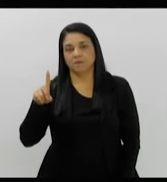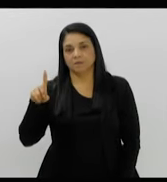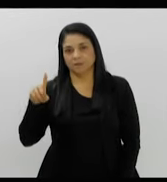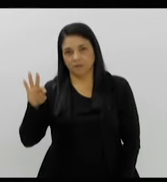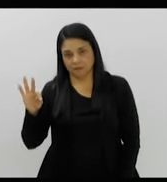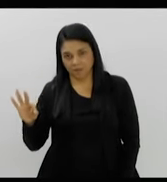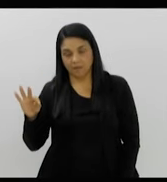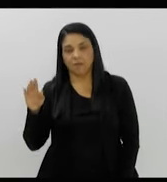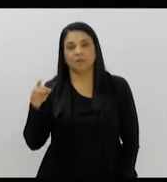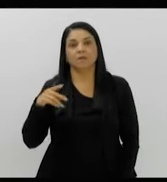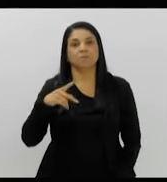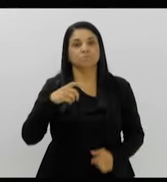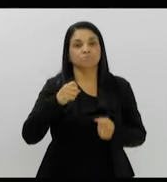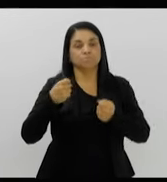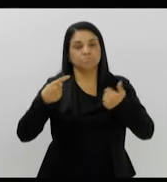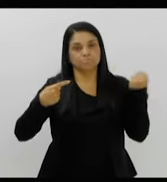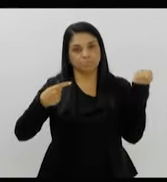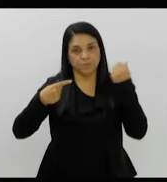pelo